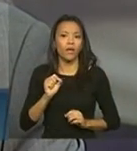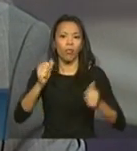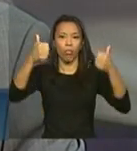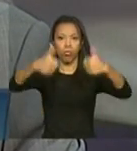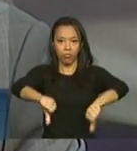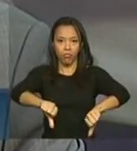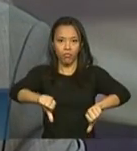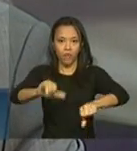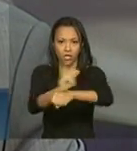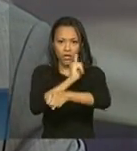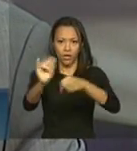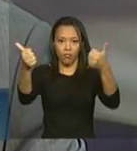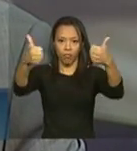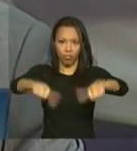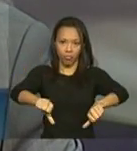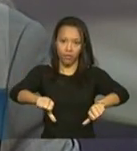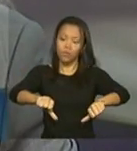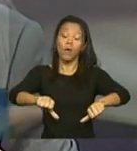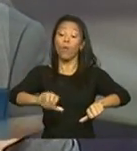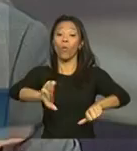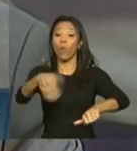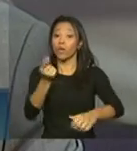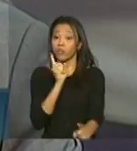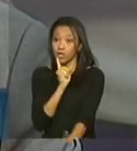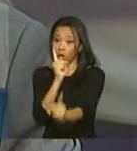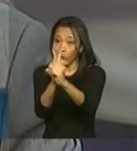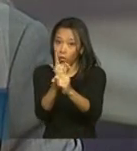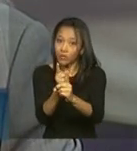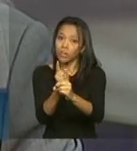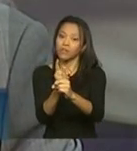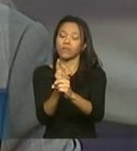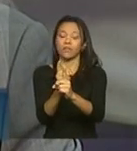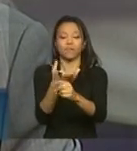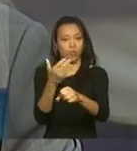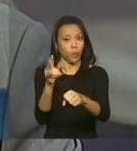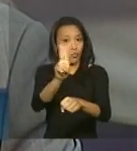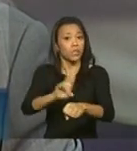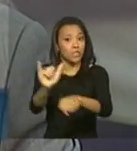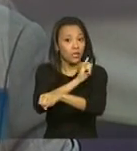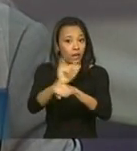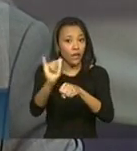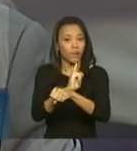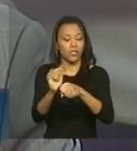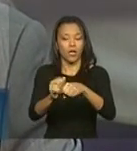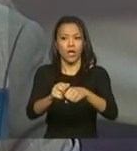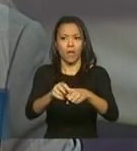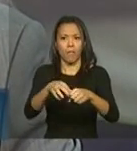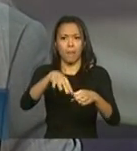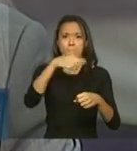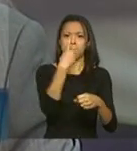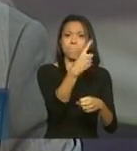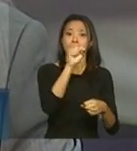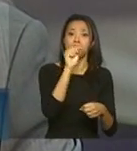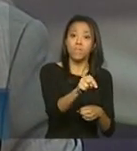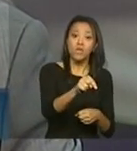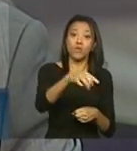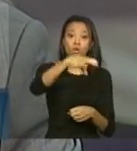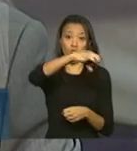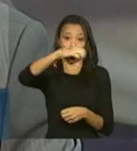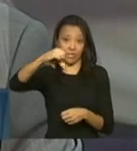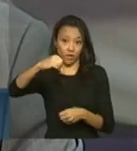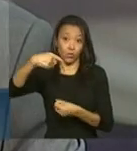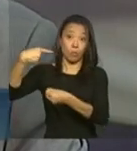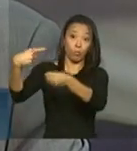insucesso. Quando você desencadeia uma ação como nós fizemos, ampliando para mais de 1.900 municípios